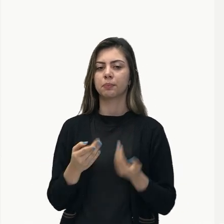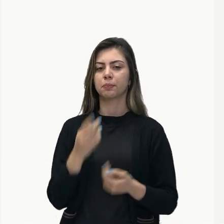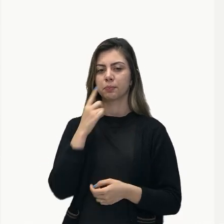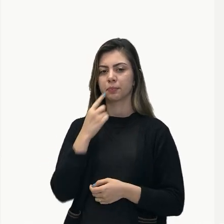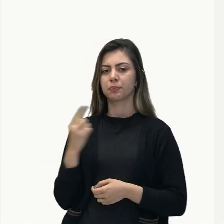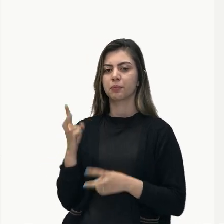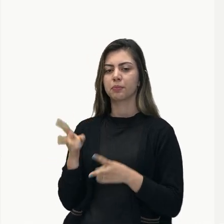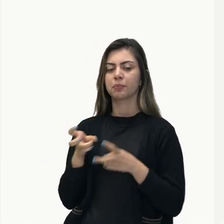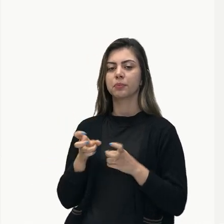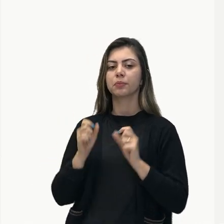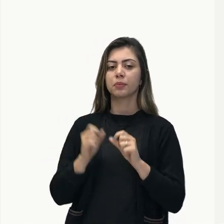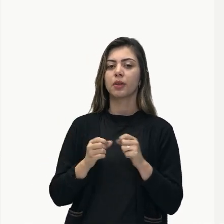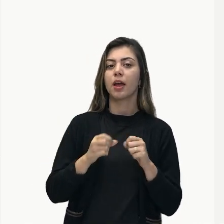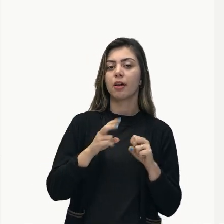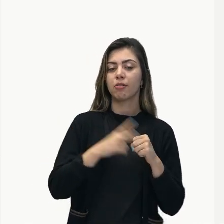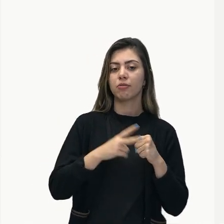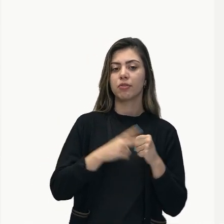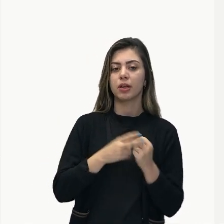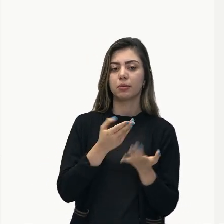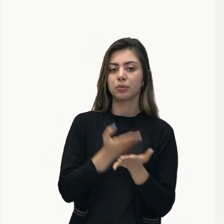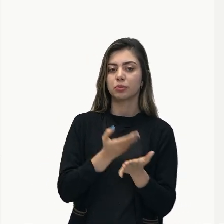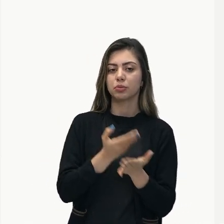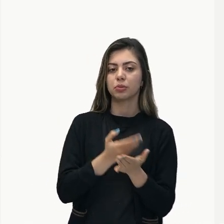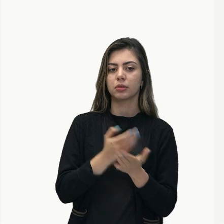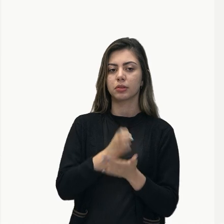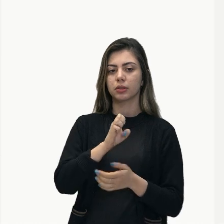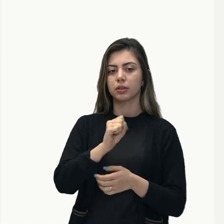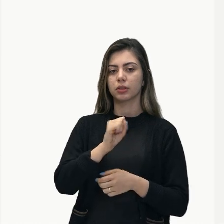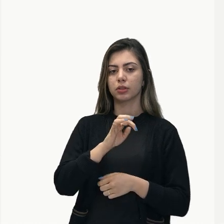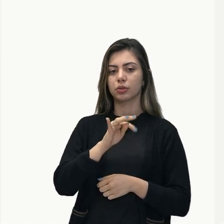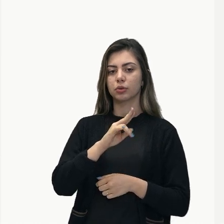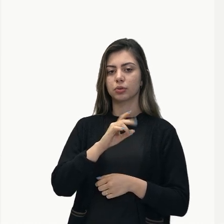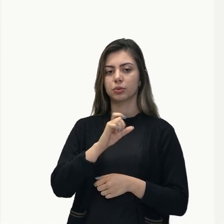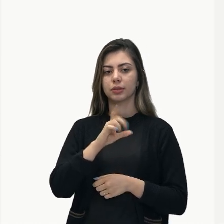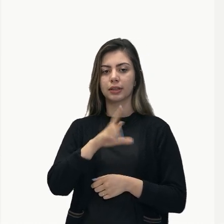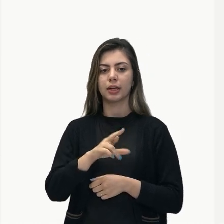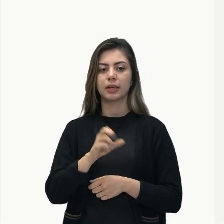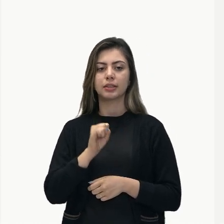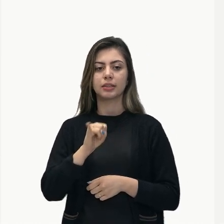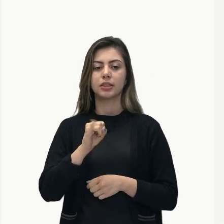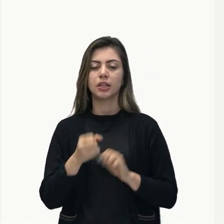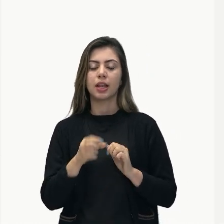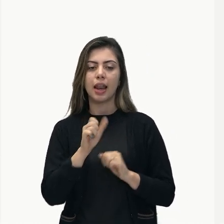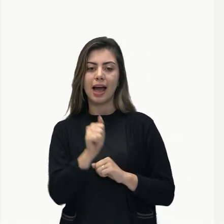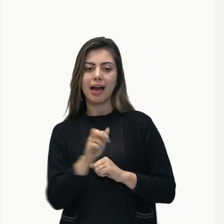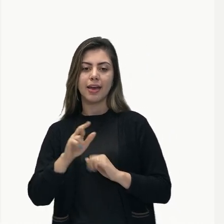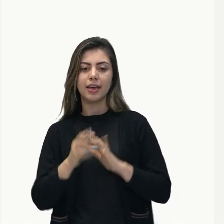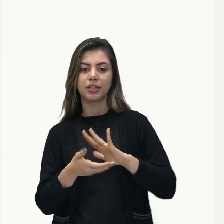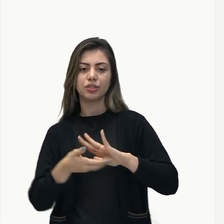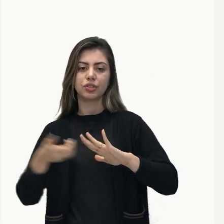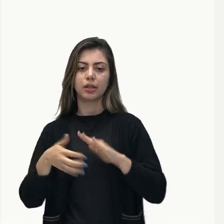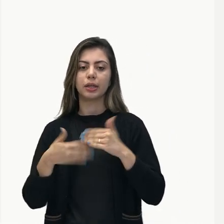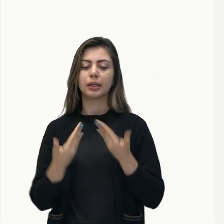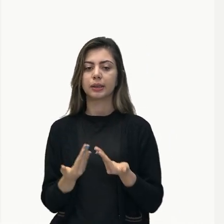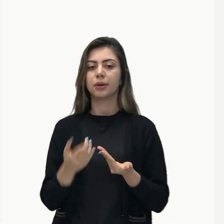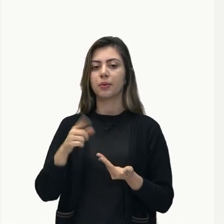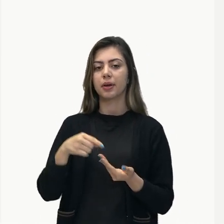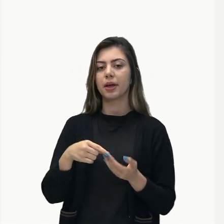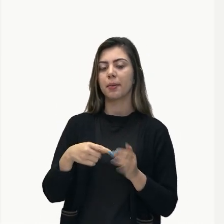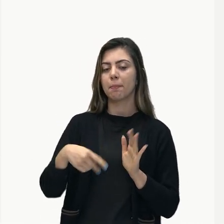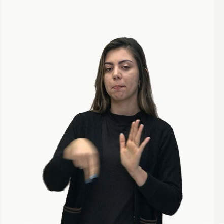Se nós tirarmos a terminação do verbo, AR, o que vai sobrar? Ora, vai sobrar a raiz do